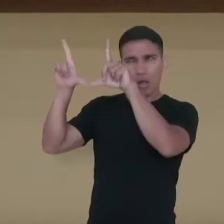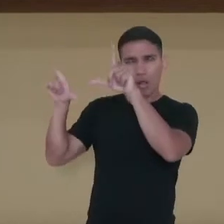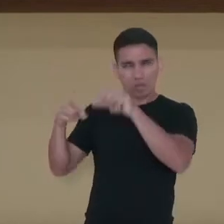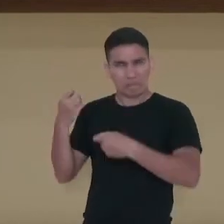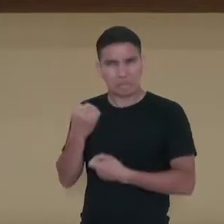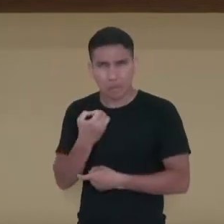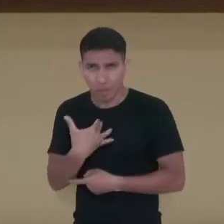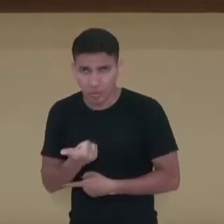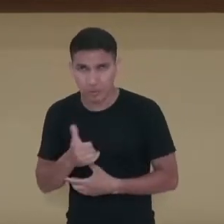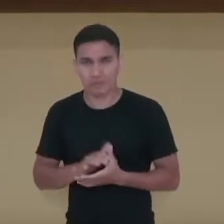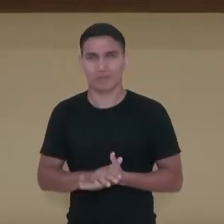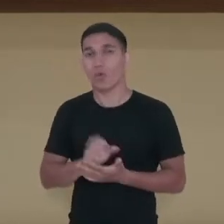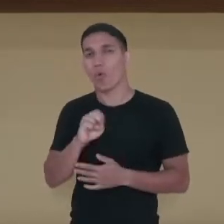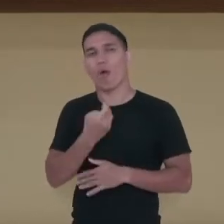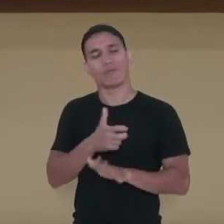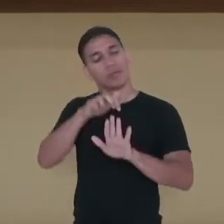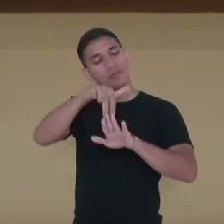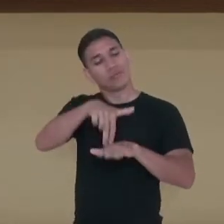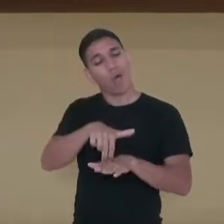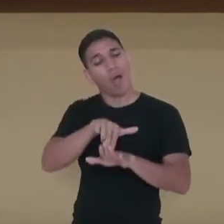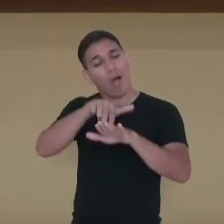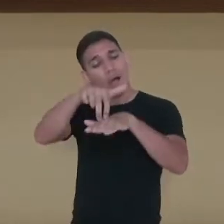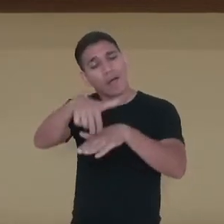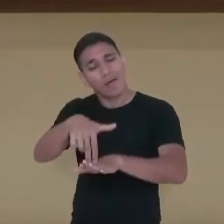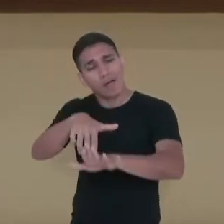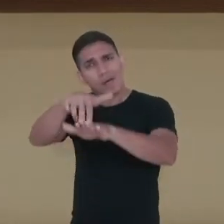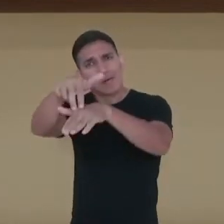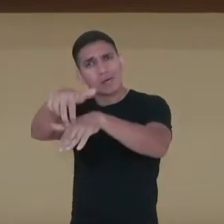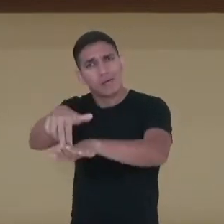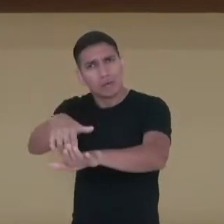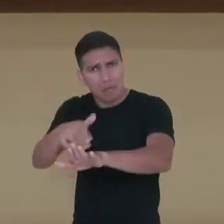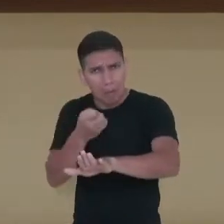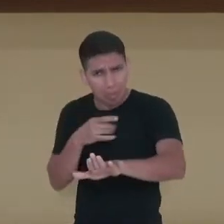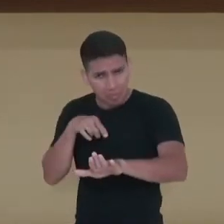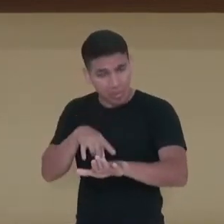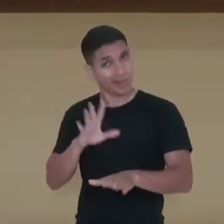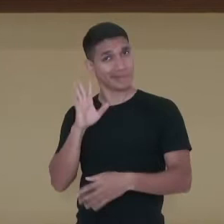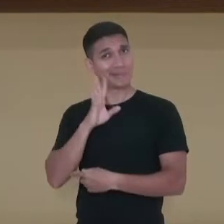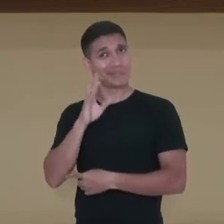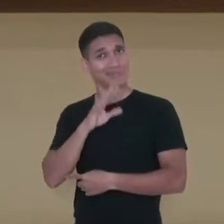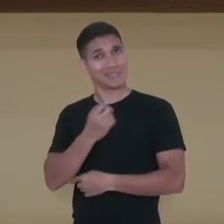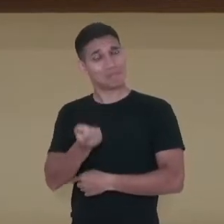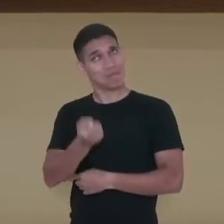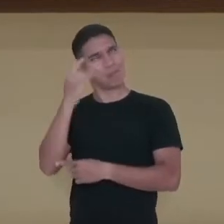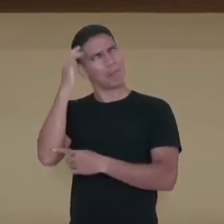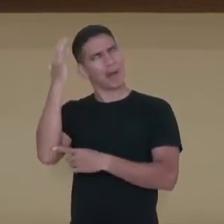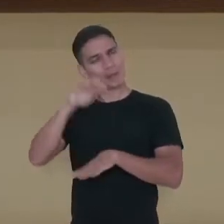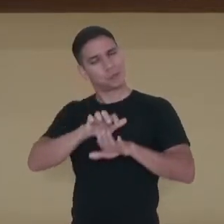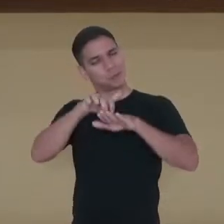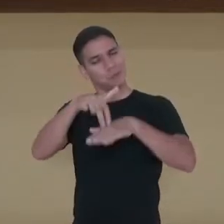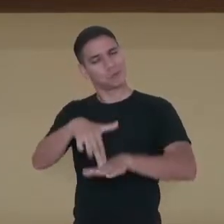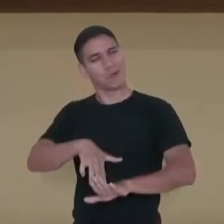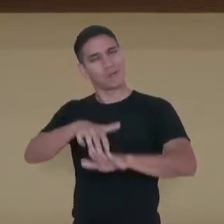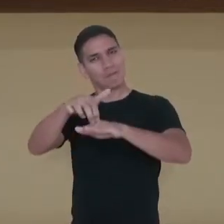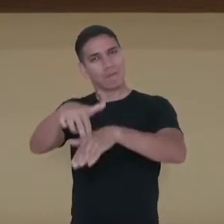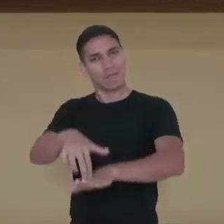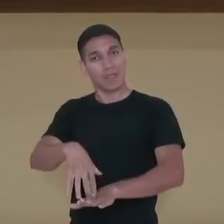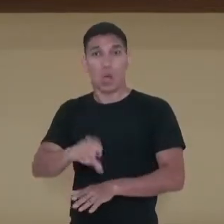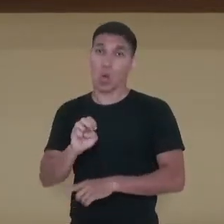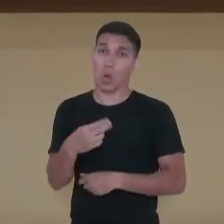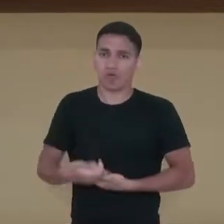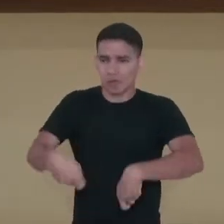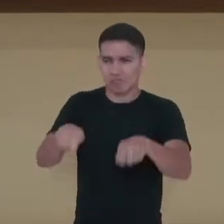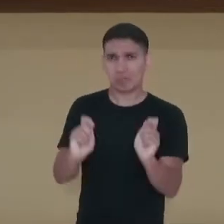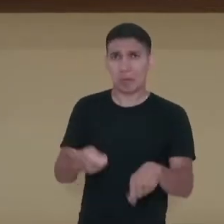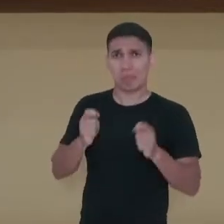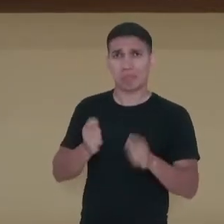disse, num tapete mágico. Olha só que legal que deve ser viajar aí num tapete mágico. Num trenó,